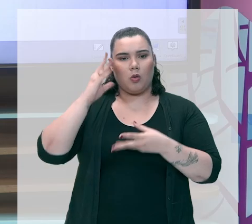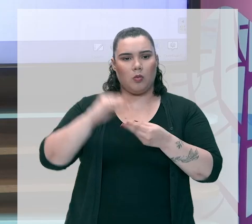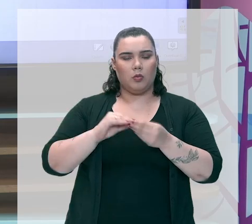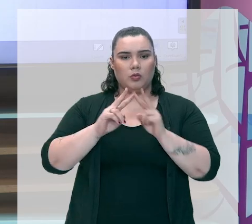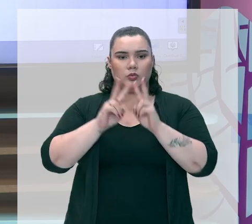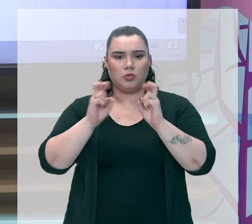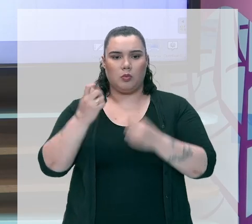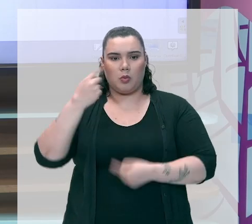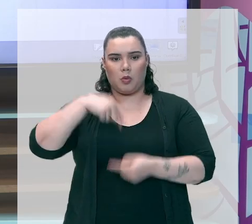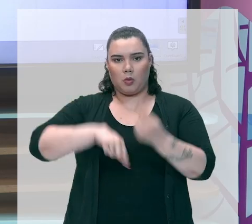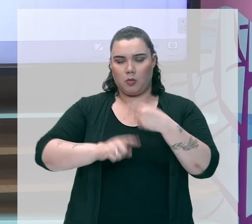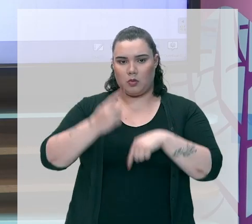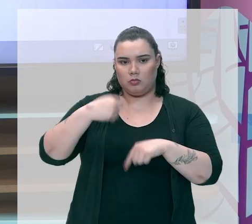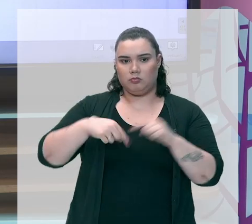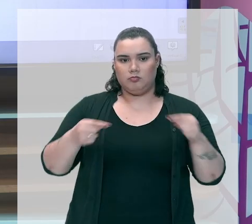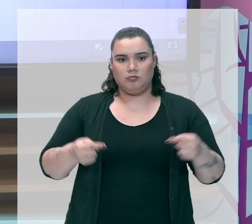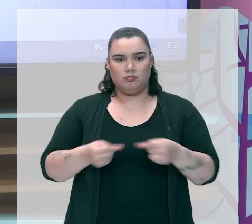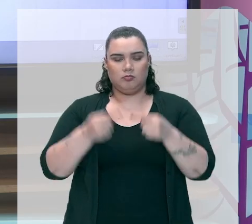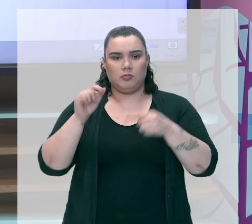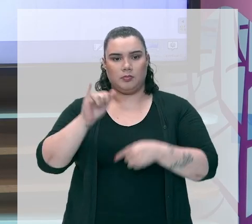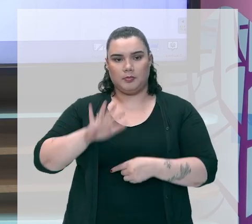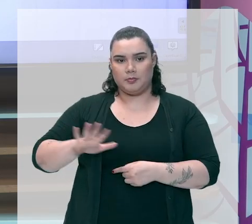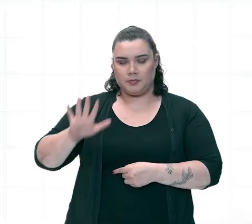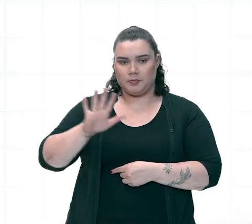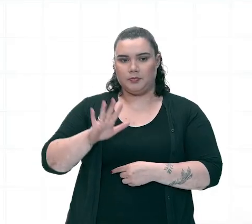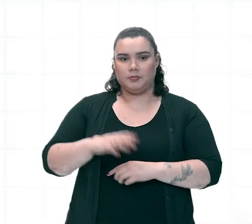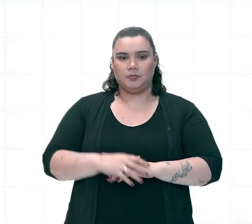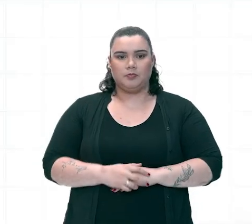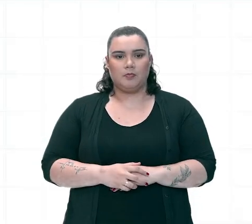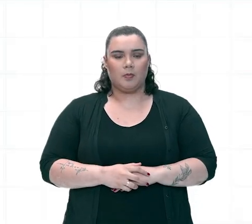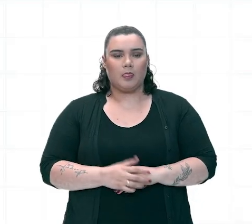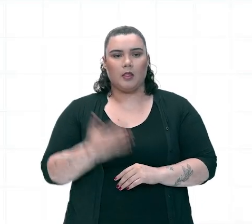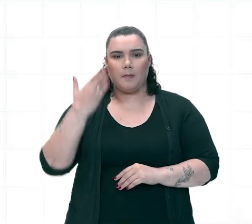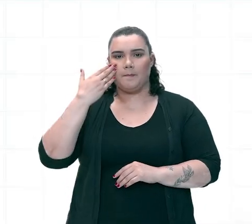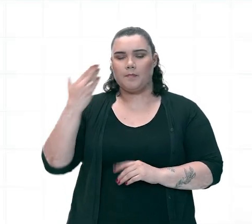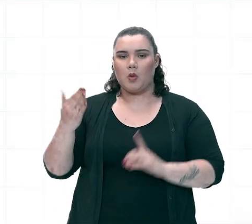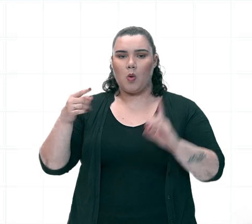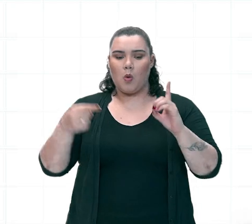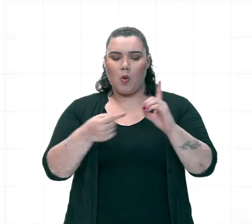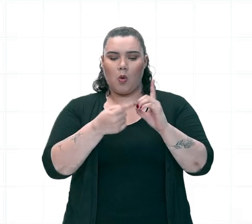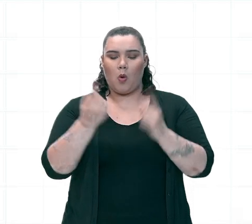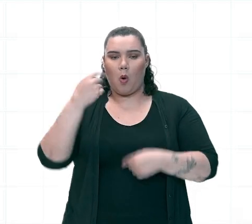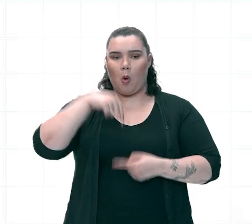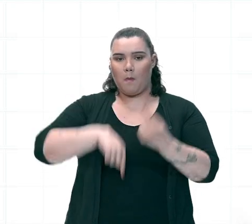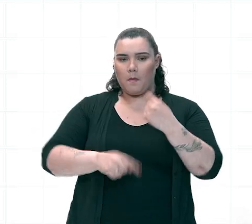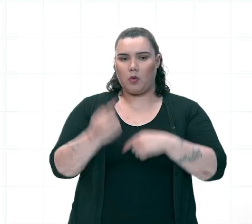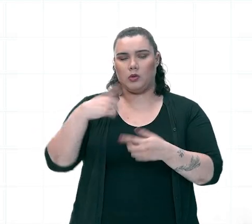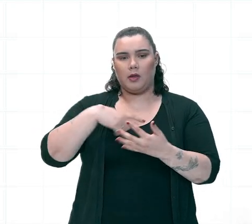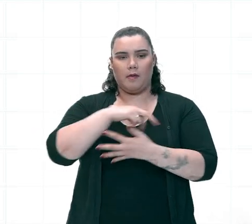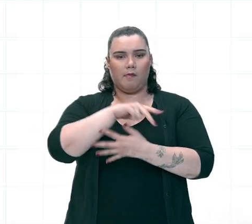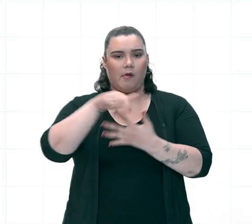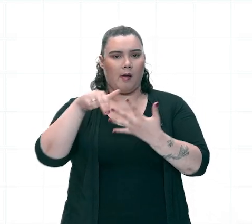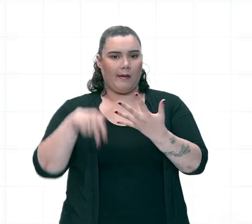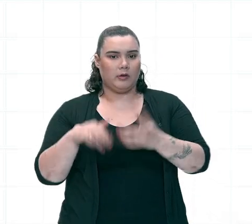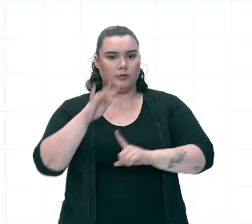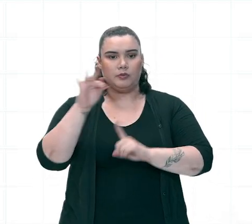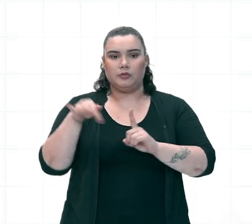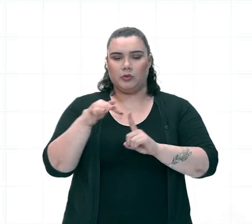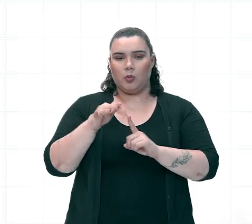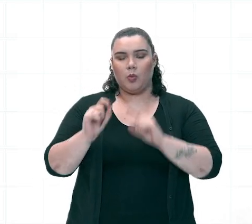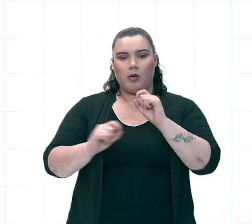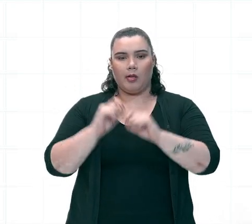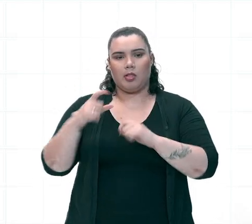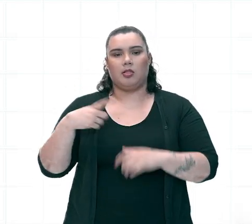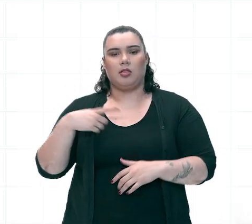entender um pouco mais sobre os hormônios a partir dessa imagem. Então, olha só. Os hormônios possuem funções diversas,